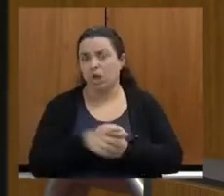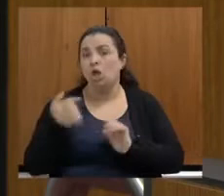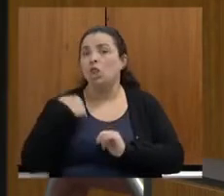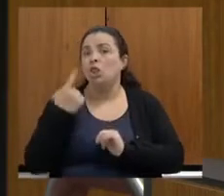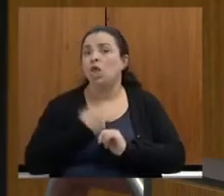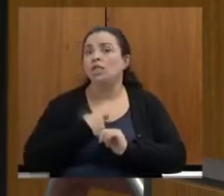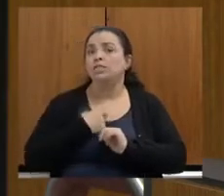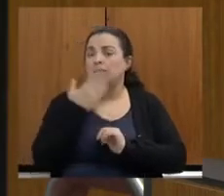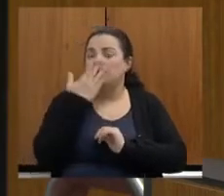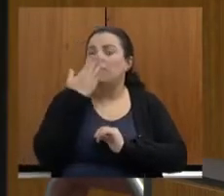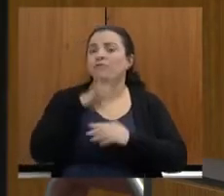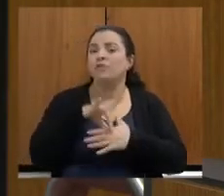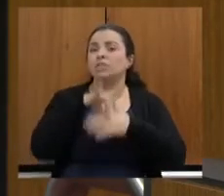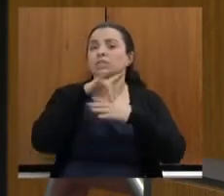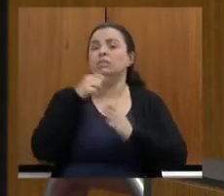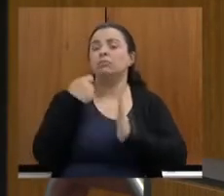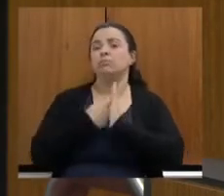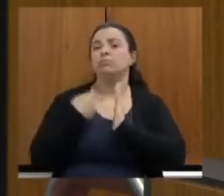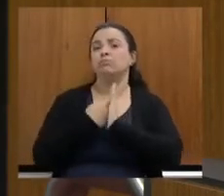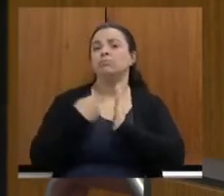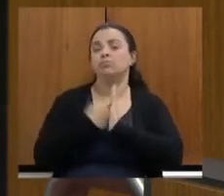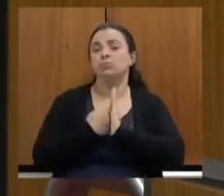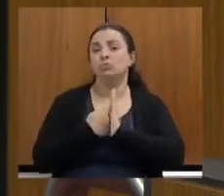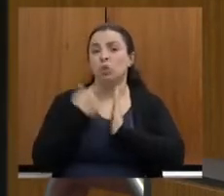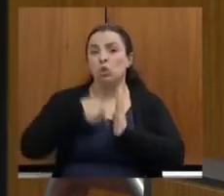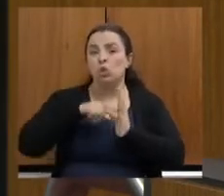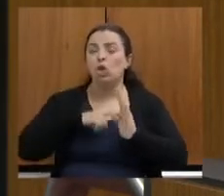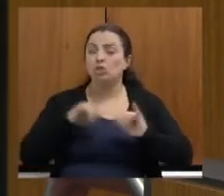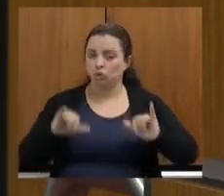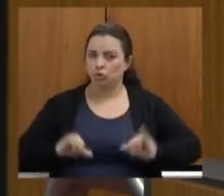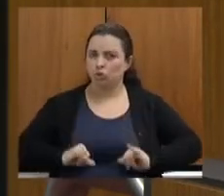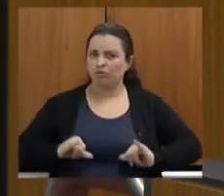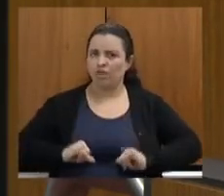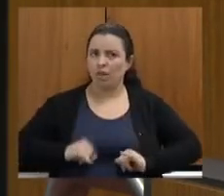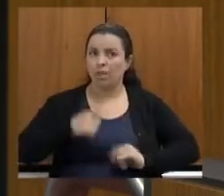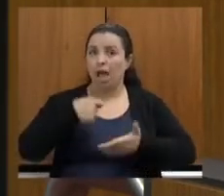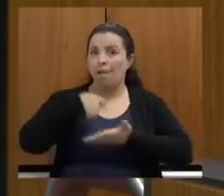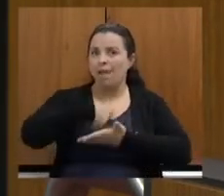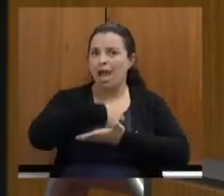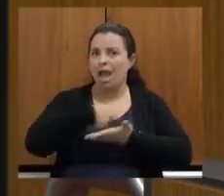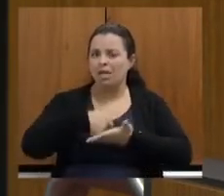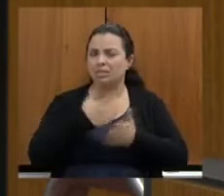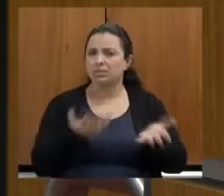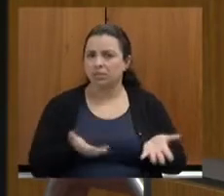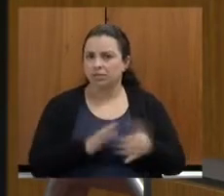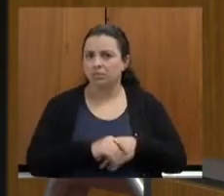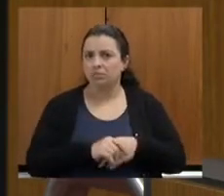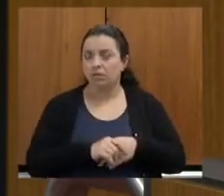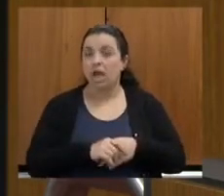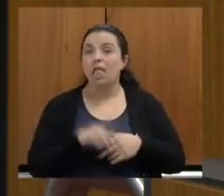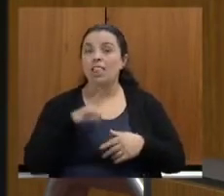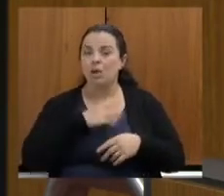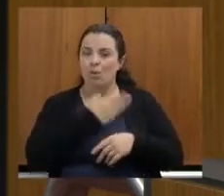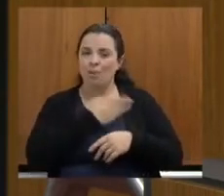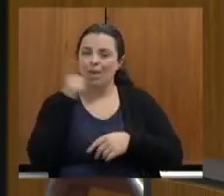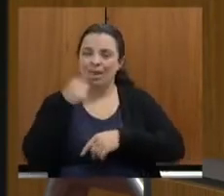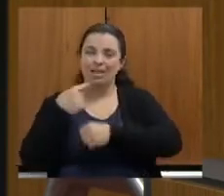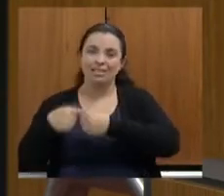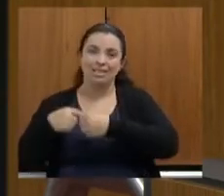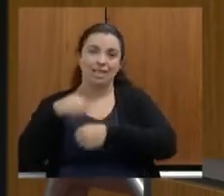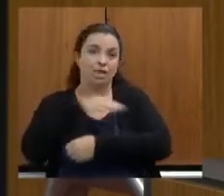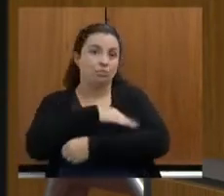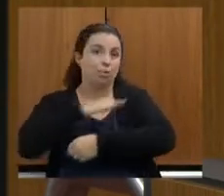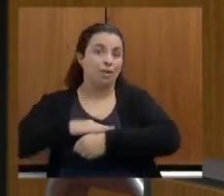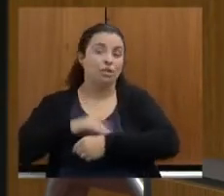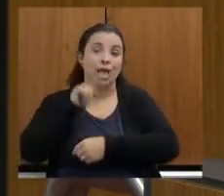frente e a gente sofre Retaliação eu tenho uma amiga que é de Brumadinho que infelizmente ela teve que